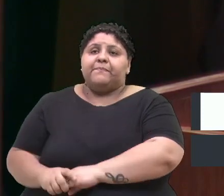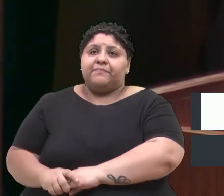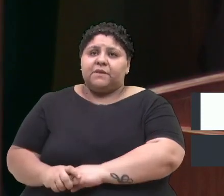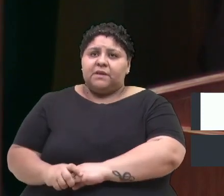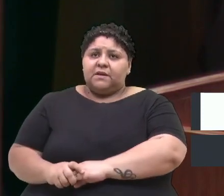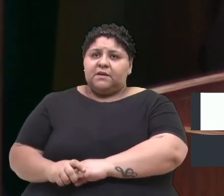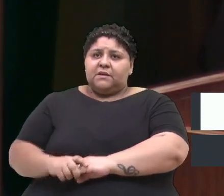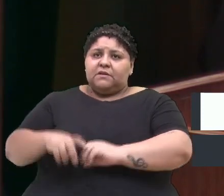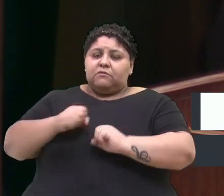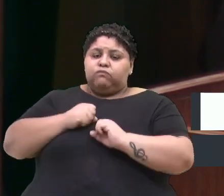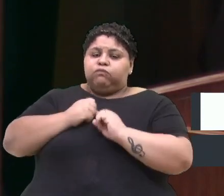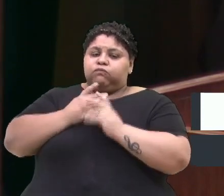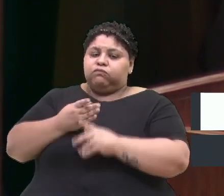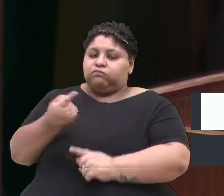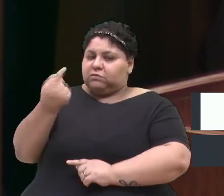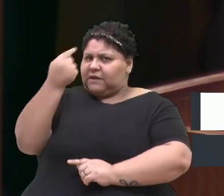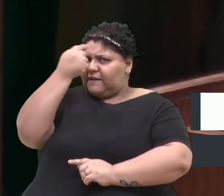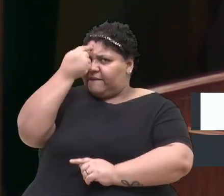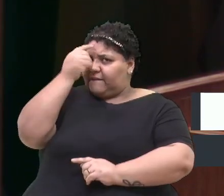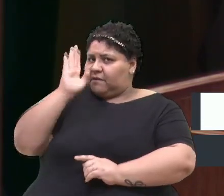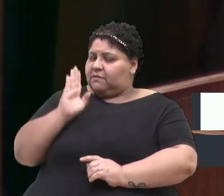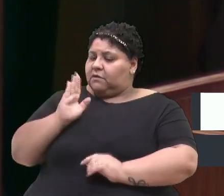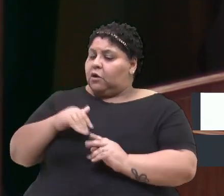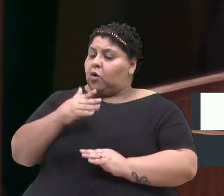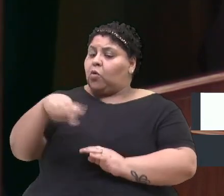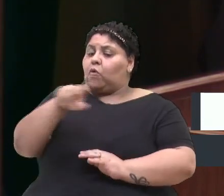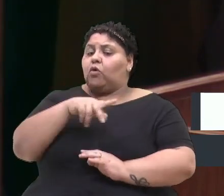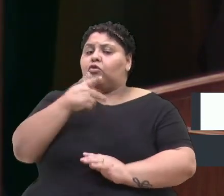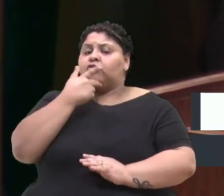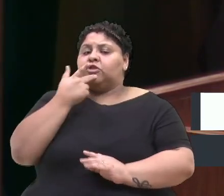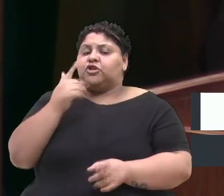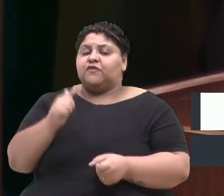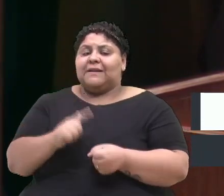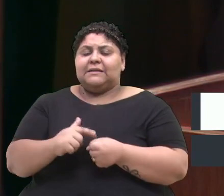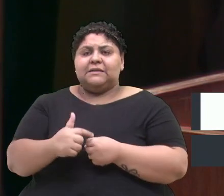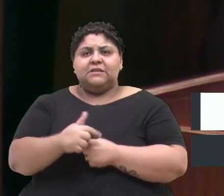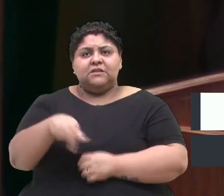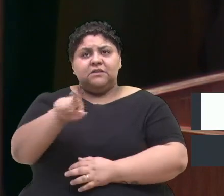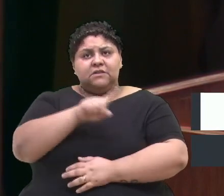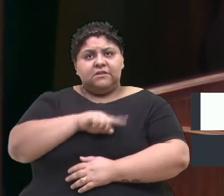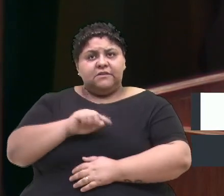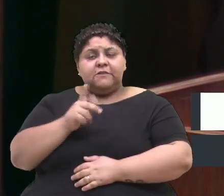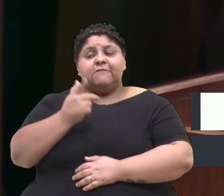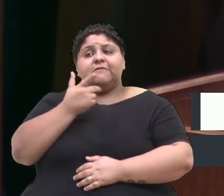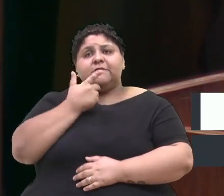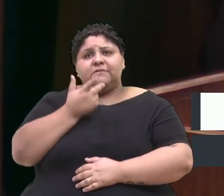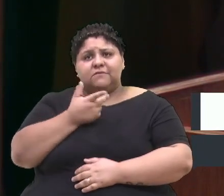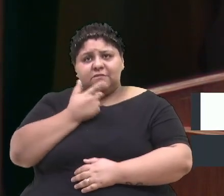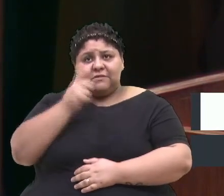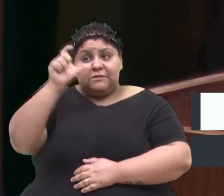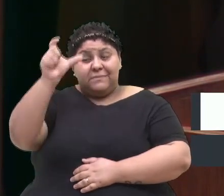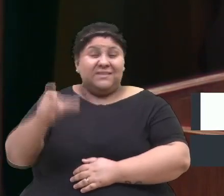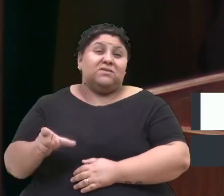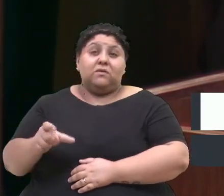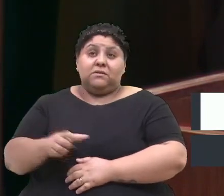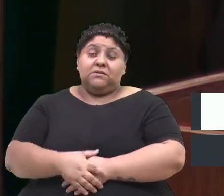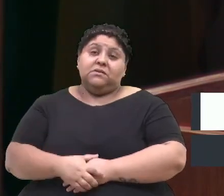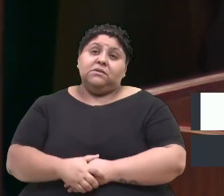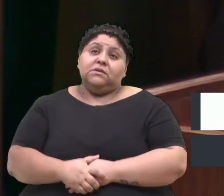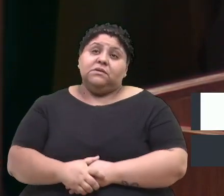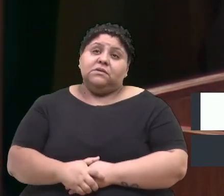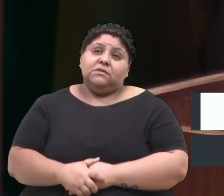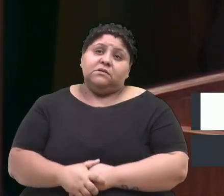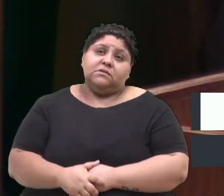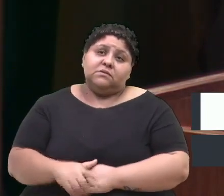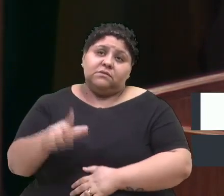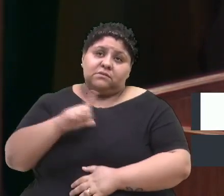de reflexão. Quando a gente fala de cidade, a gente está falando de pessoas.